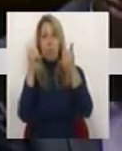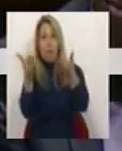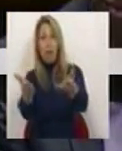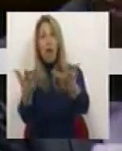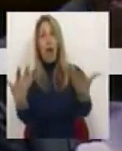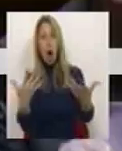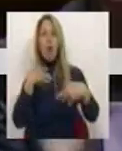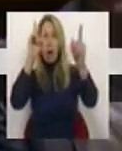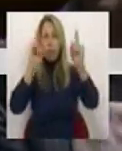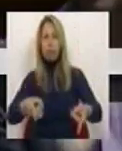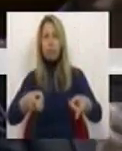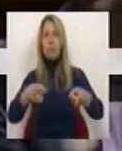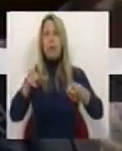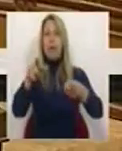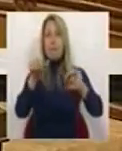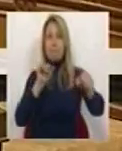litoral.